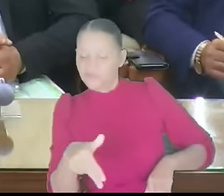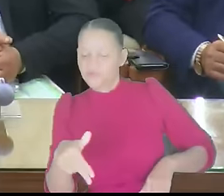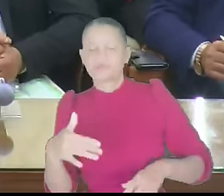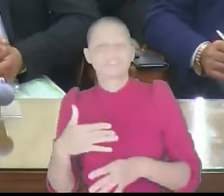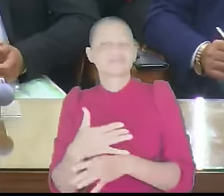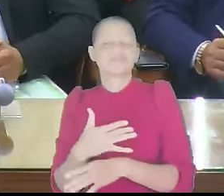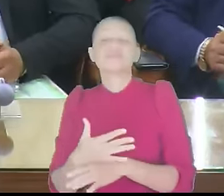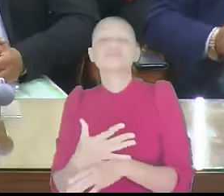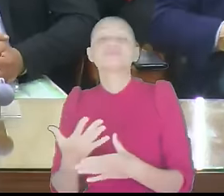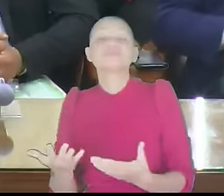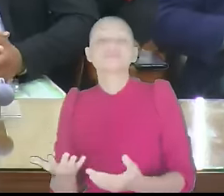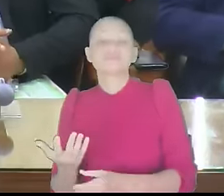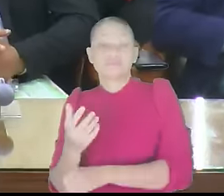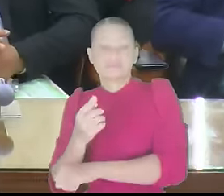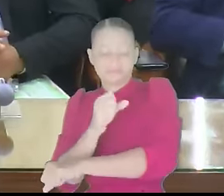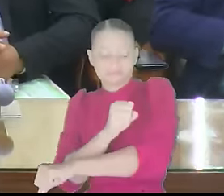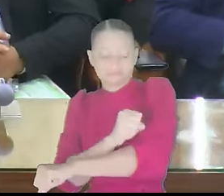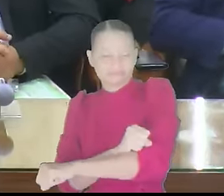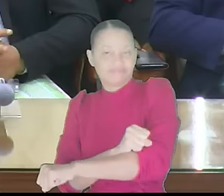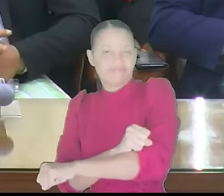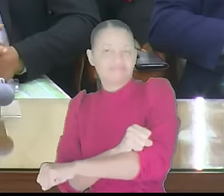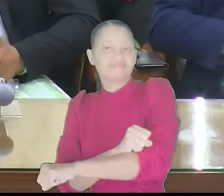Abraão? Sodoma.